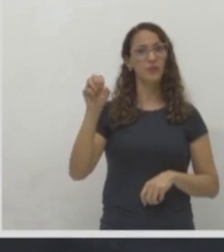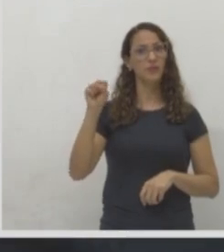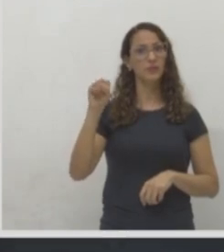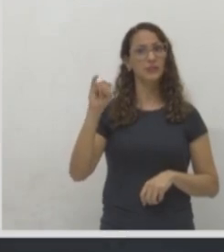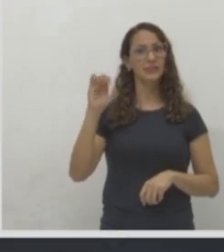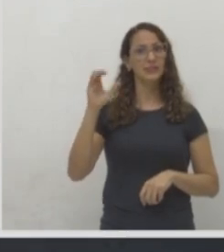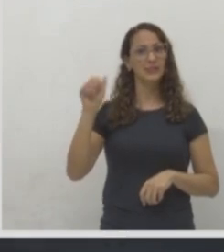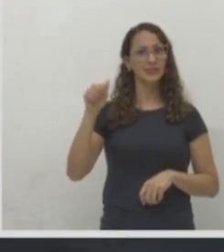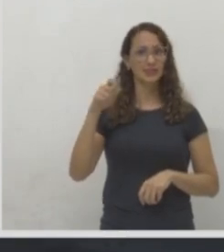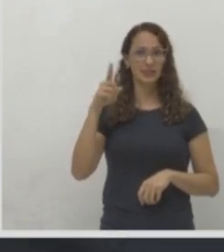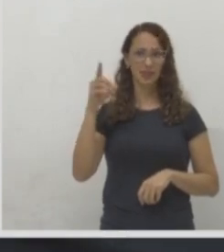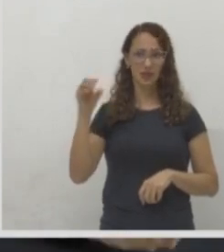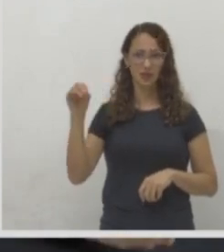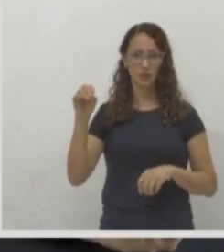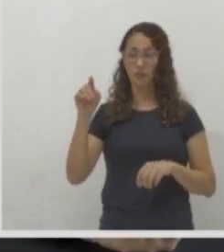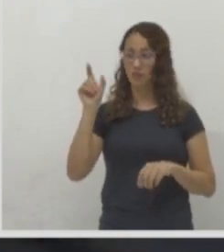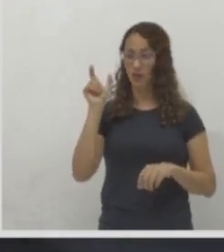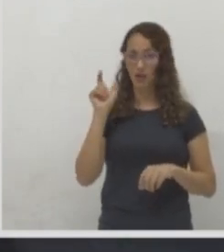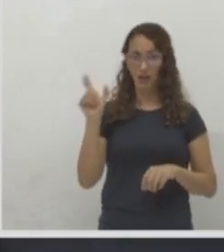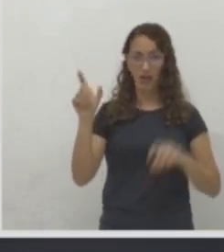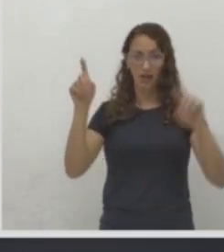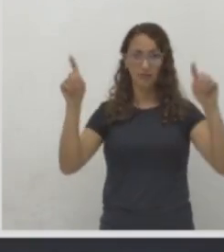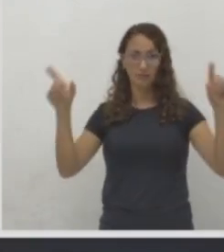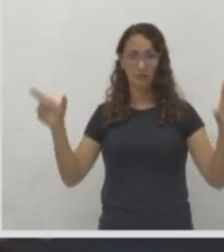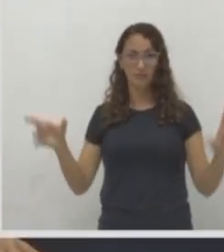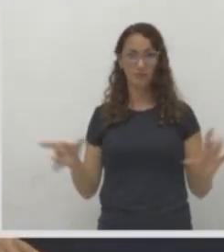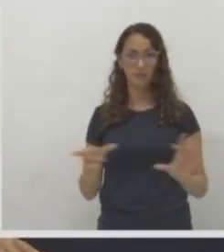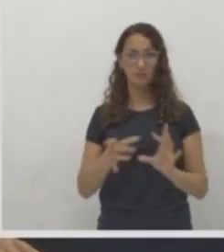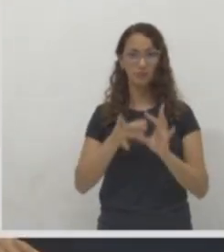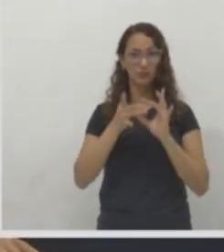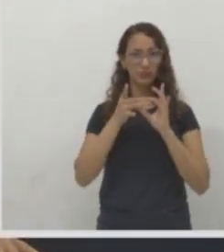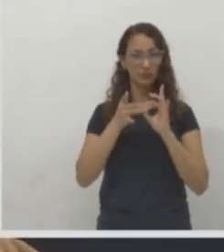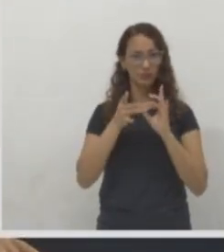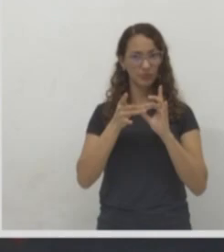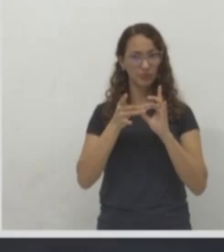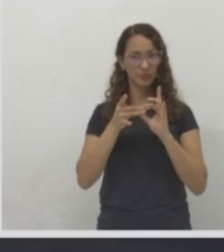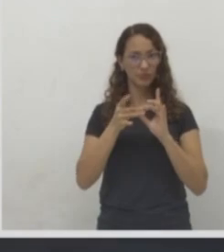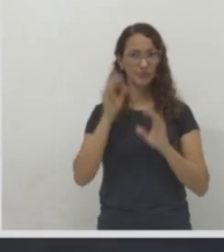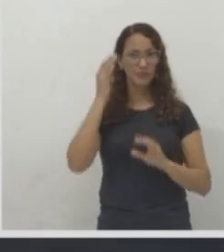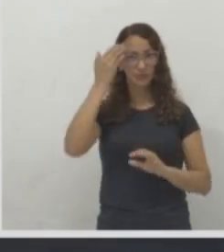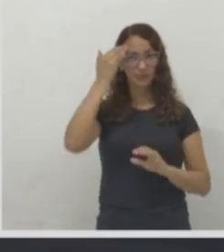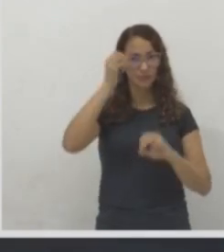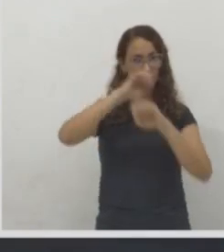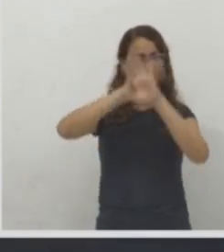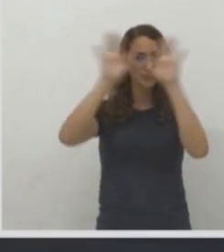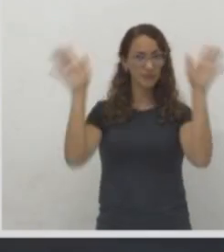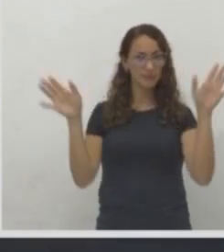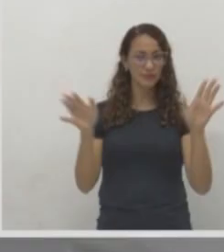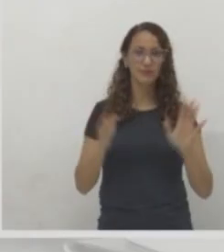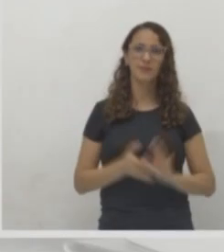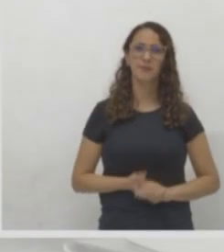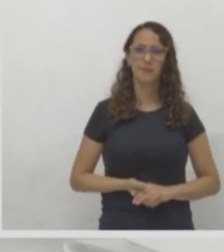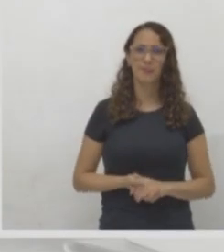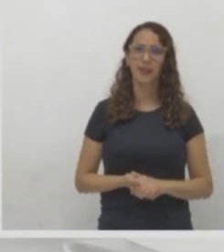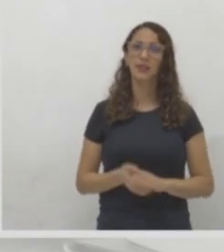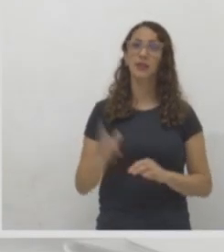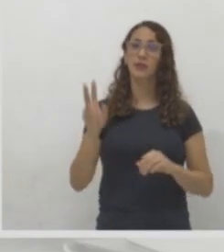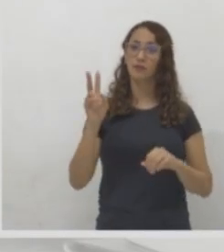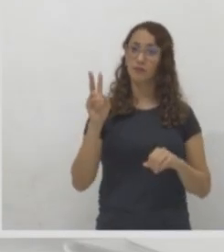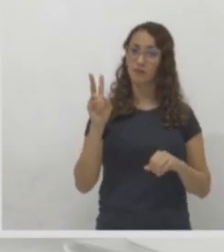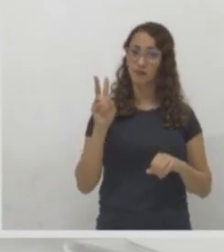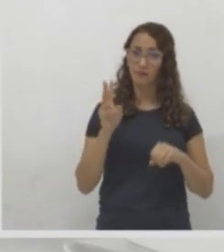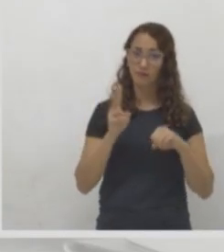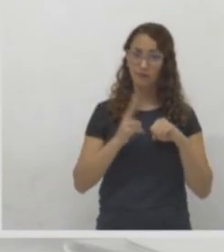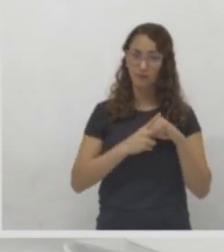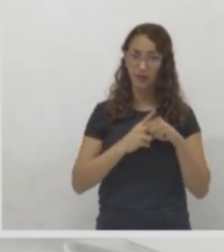poder compreender essa mensagem. Então, aqui eu tenho o verbo